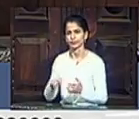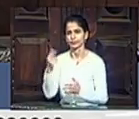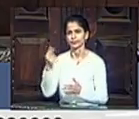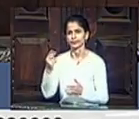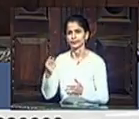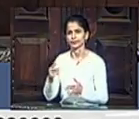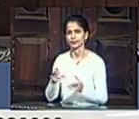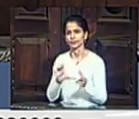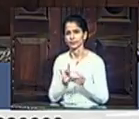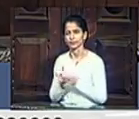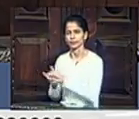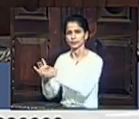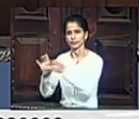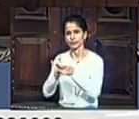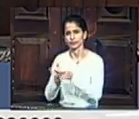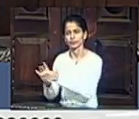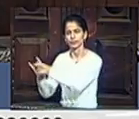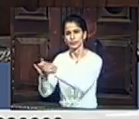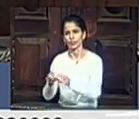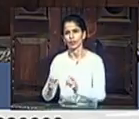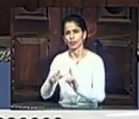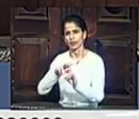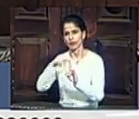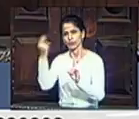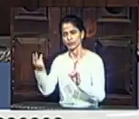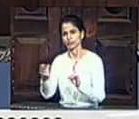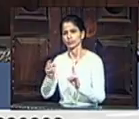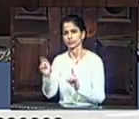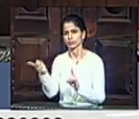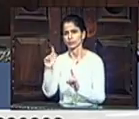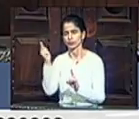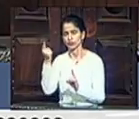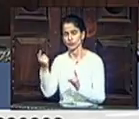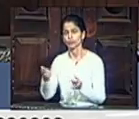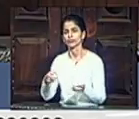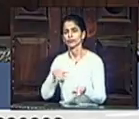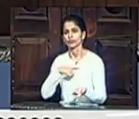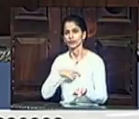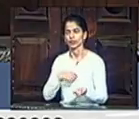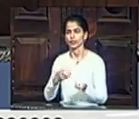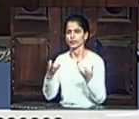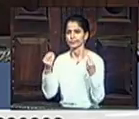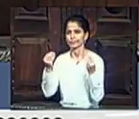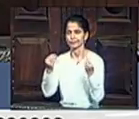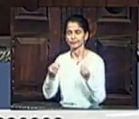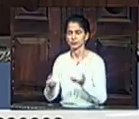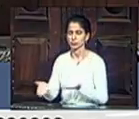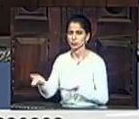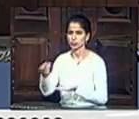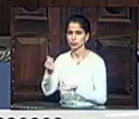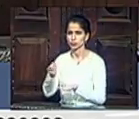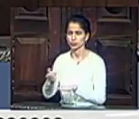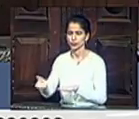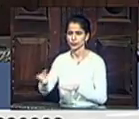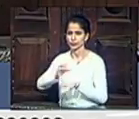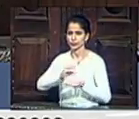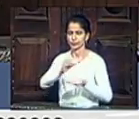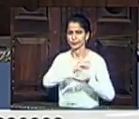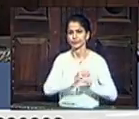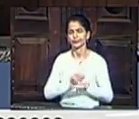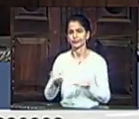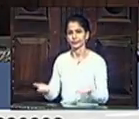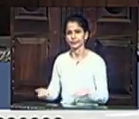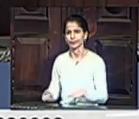da cadeia produtiva do refrigerante. Nós recebemos aqui diversos investimentos. Nós estamos